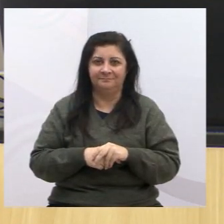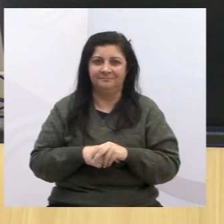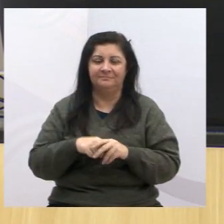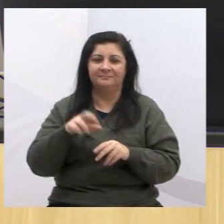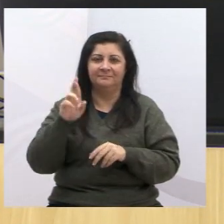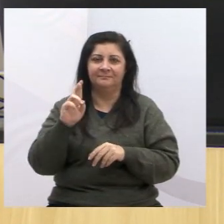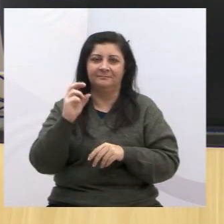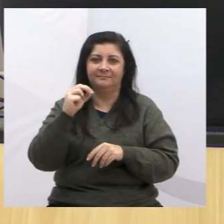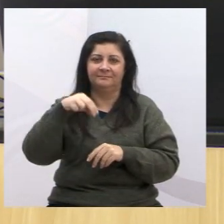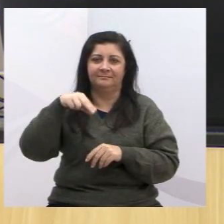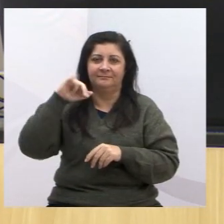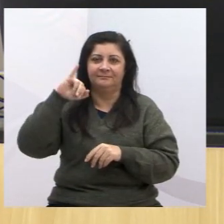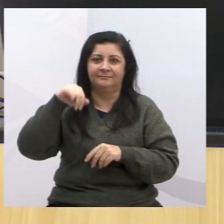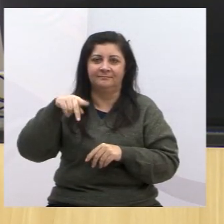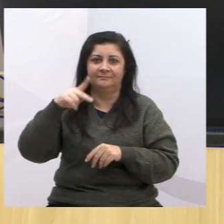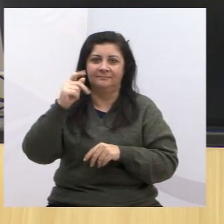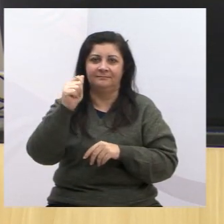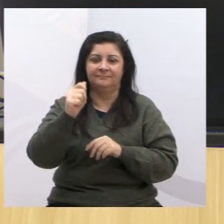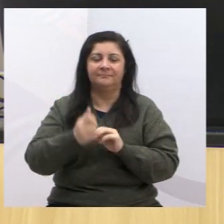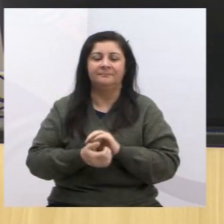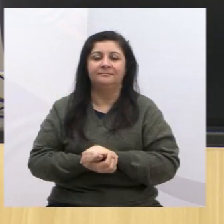Vereador Roninha.